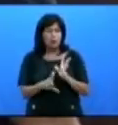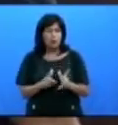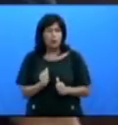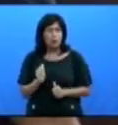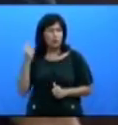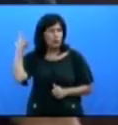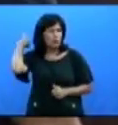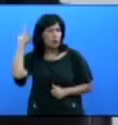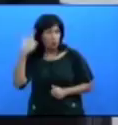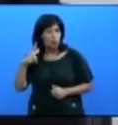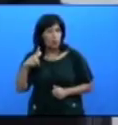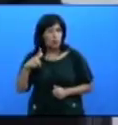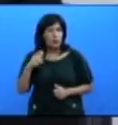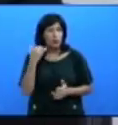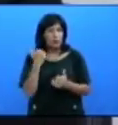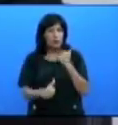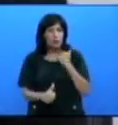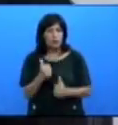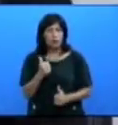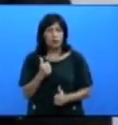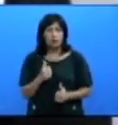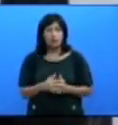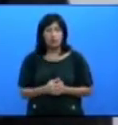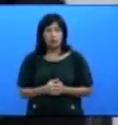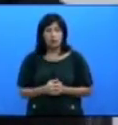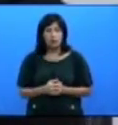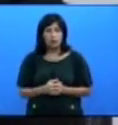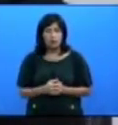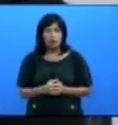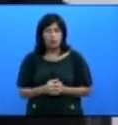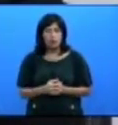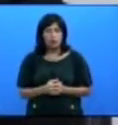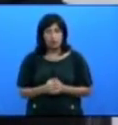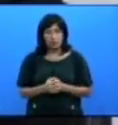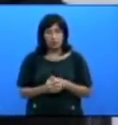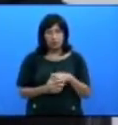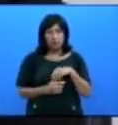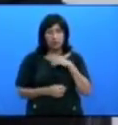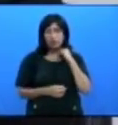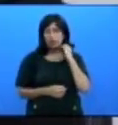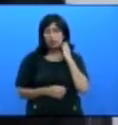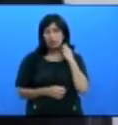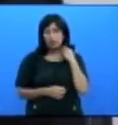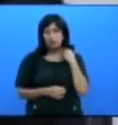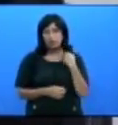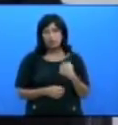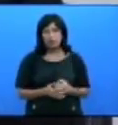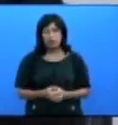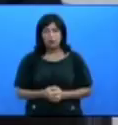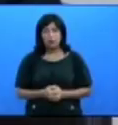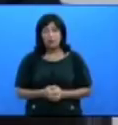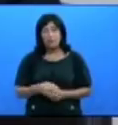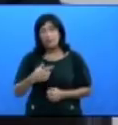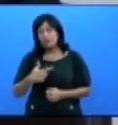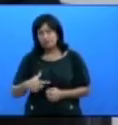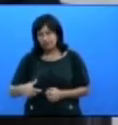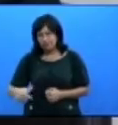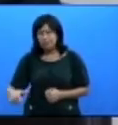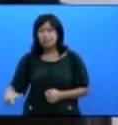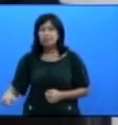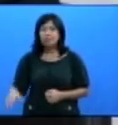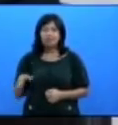de outros que vierem a conquistar algo que traga, faça lembrar da nossa cidade de Araçatuba. Que continue nesse